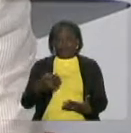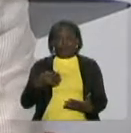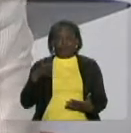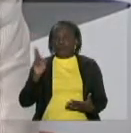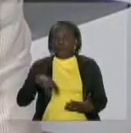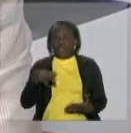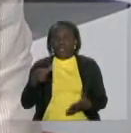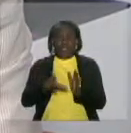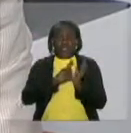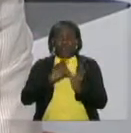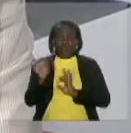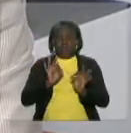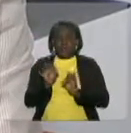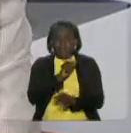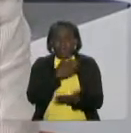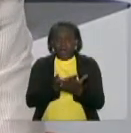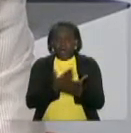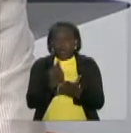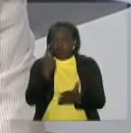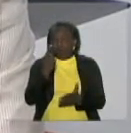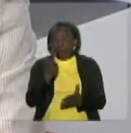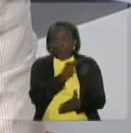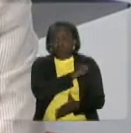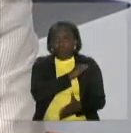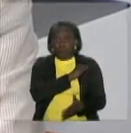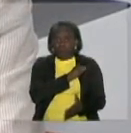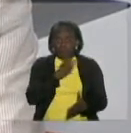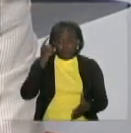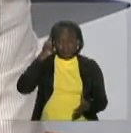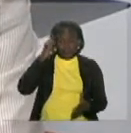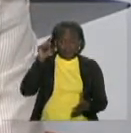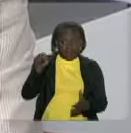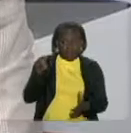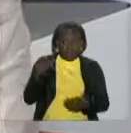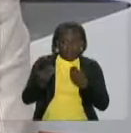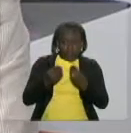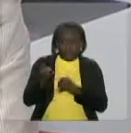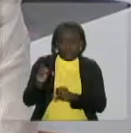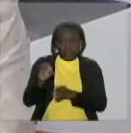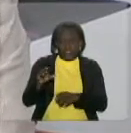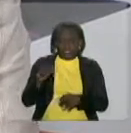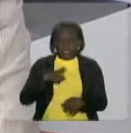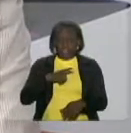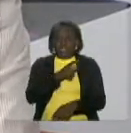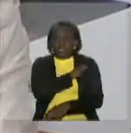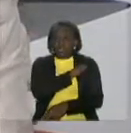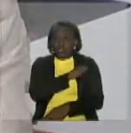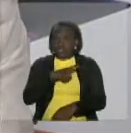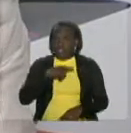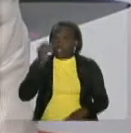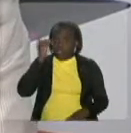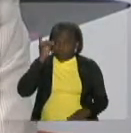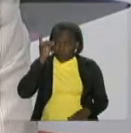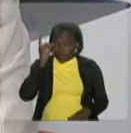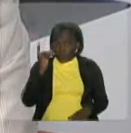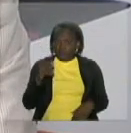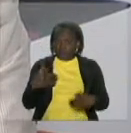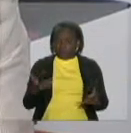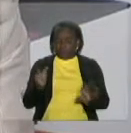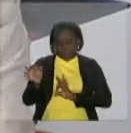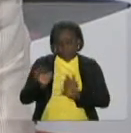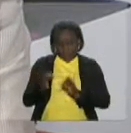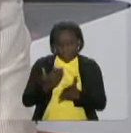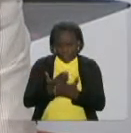falou assim, pô, Gonzalo, eu nunca tinha preparado a aula para um aluno. Ele havia preparado a aula pensando num aluno nosso com síndrome de Down. E ele falou assim para mim, pô,